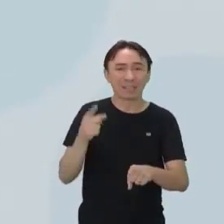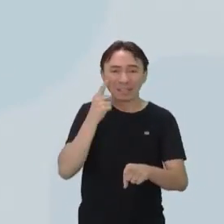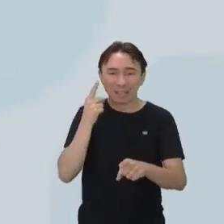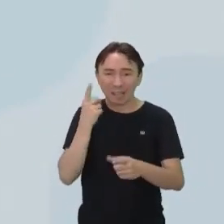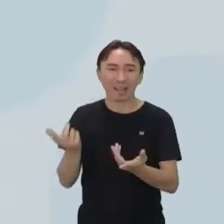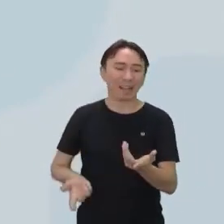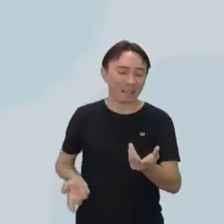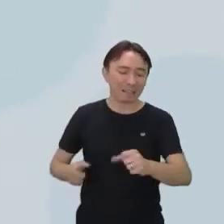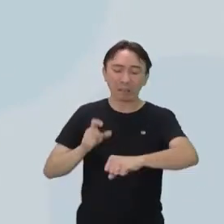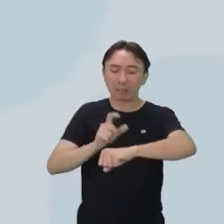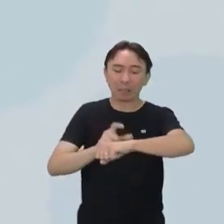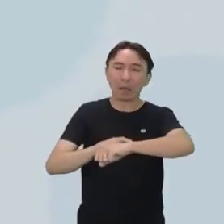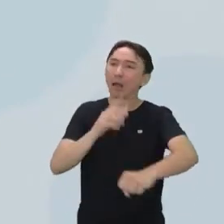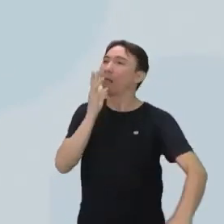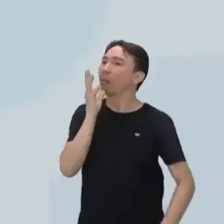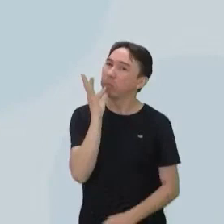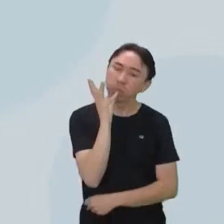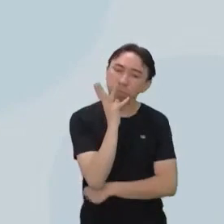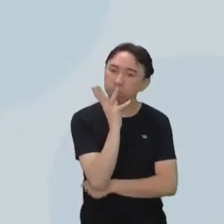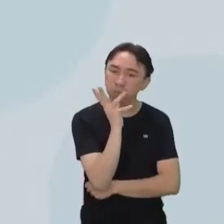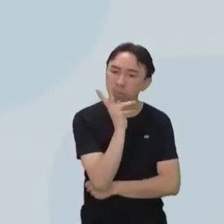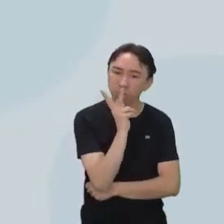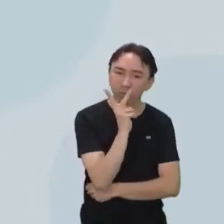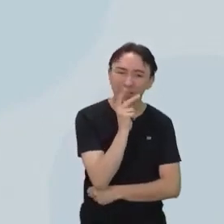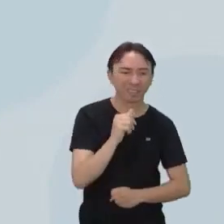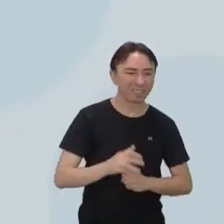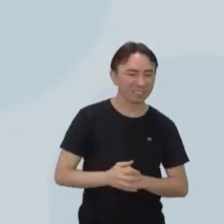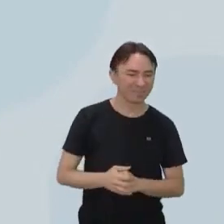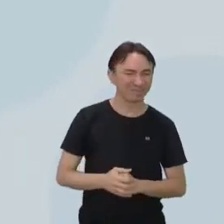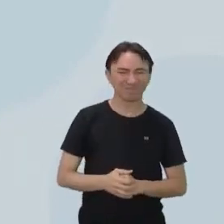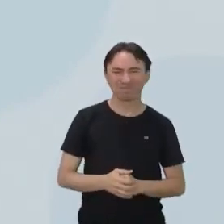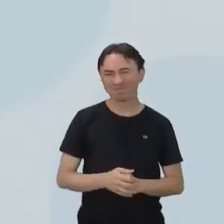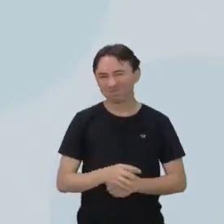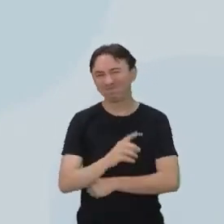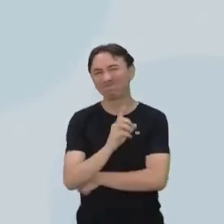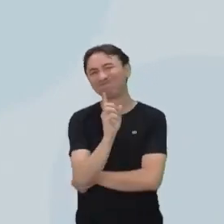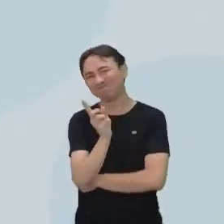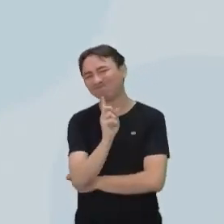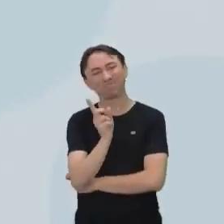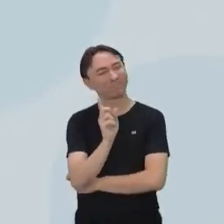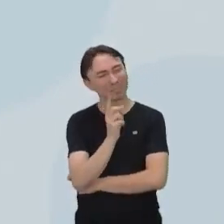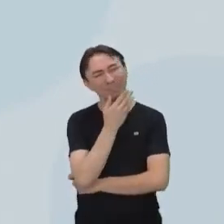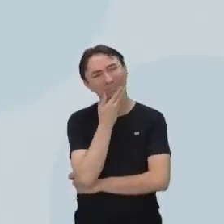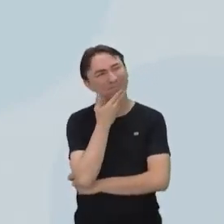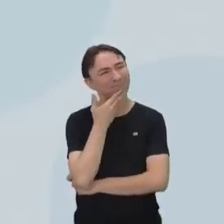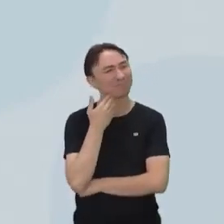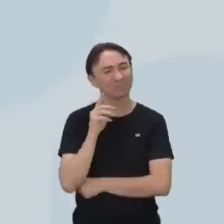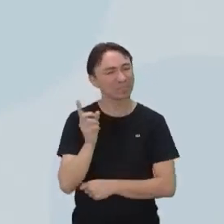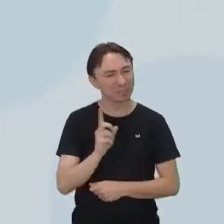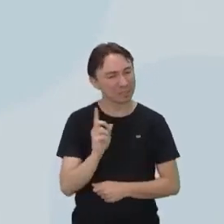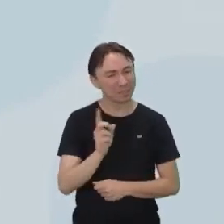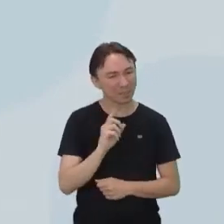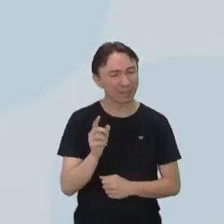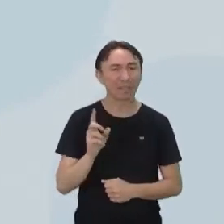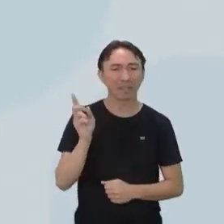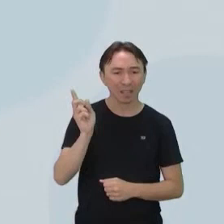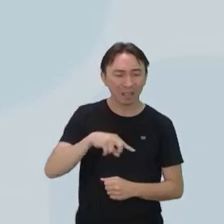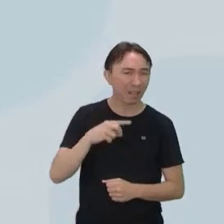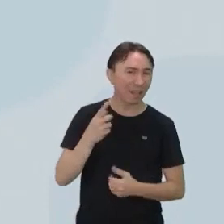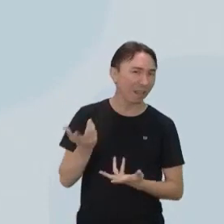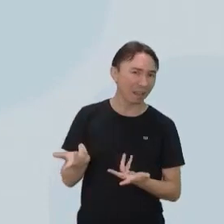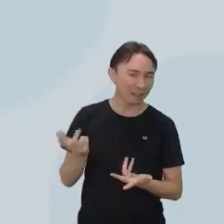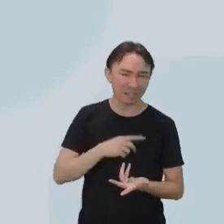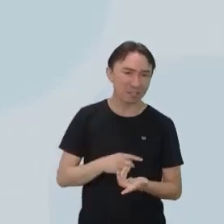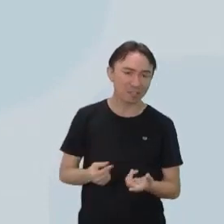aí, né, professor? Porque eu Exato. acredito que um projeto, né, não tenha como viés aí, né, como objetivo aumentar o